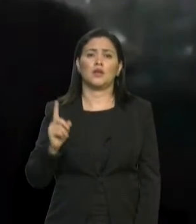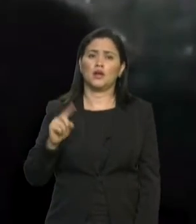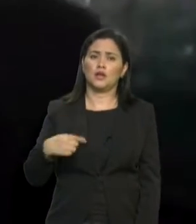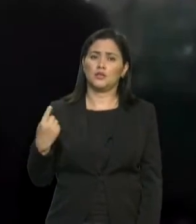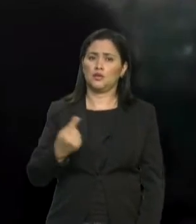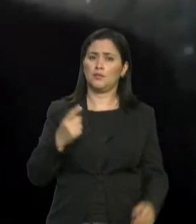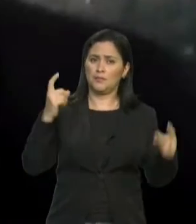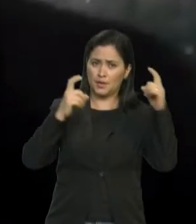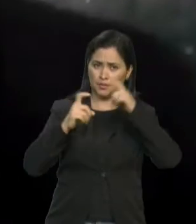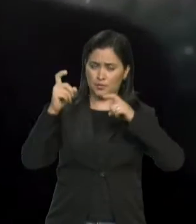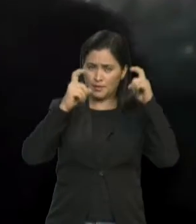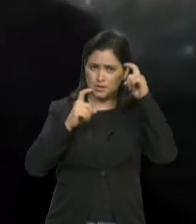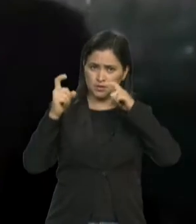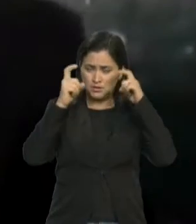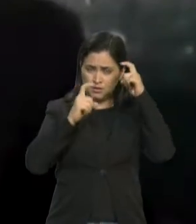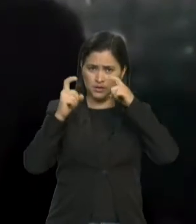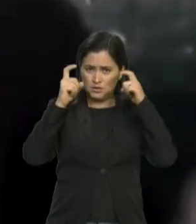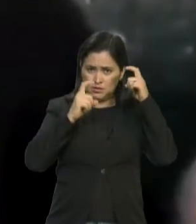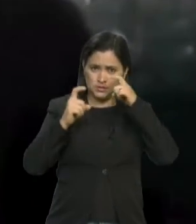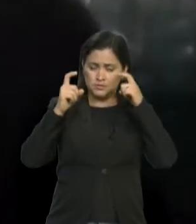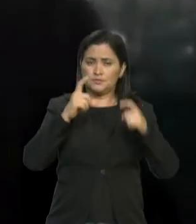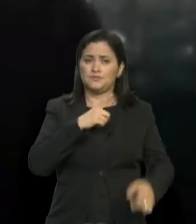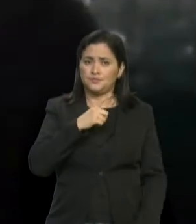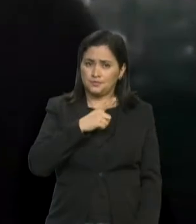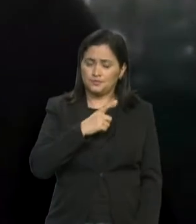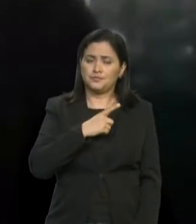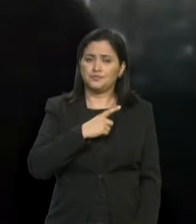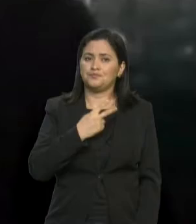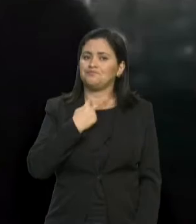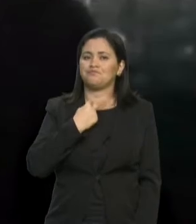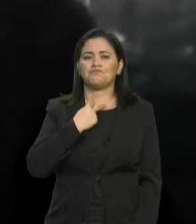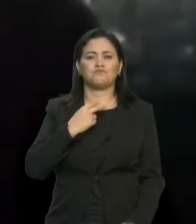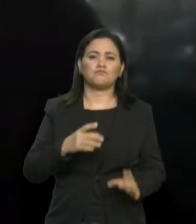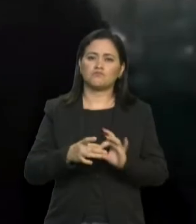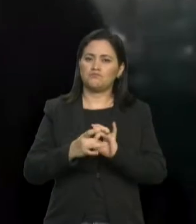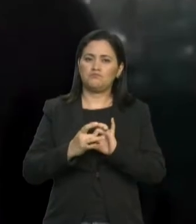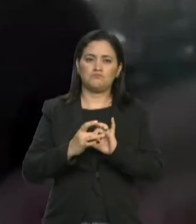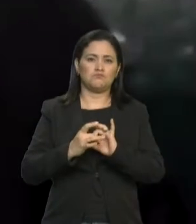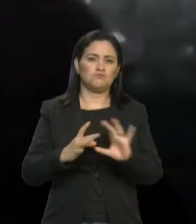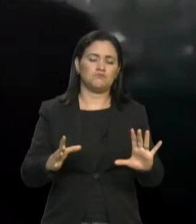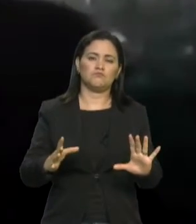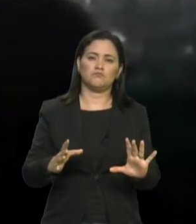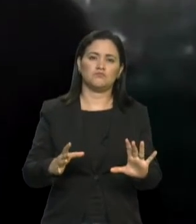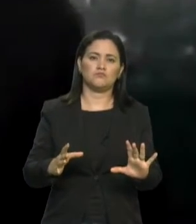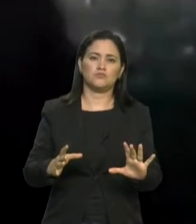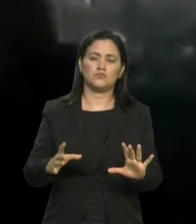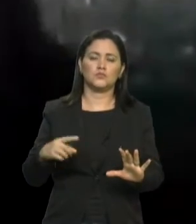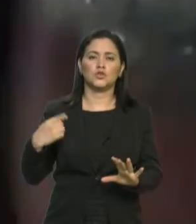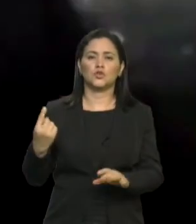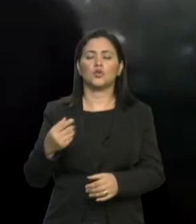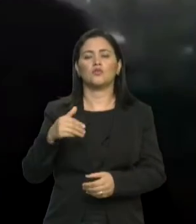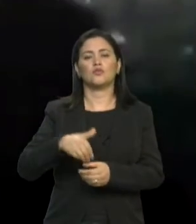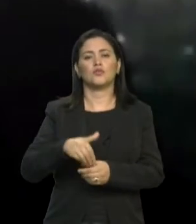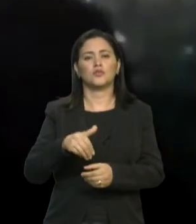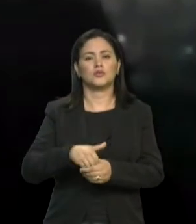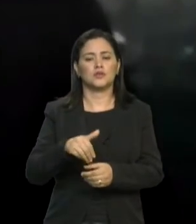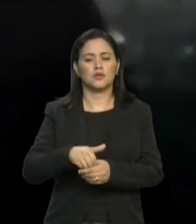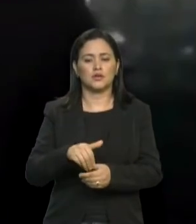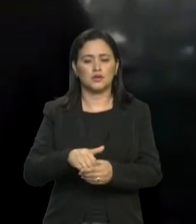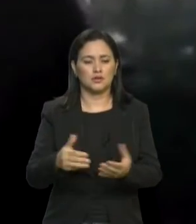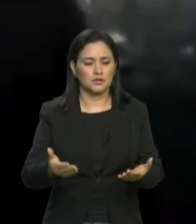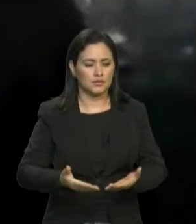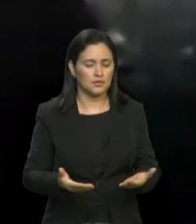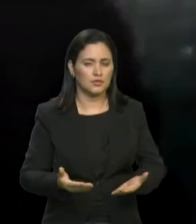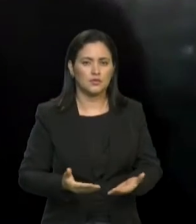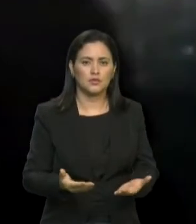relação à calamidade pública. Nós não podemos permitir que nós façamos uma votação, aprovemos na Assembleia